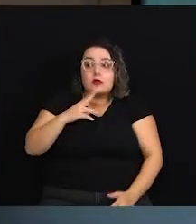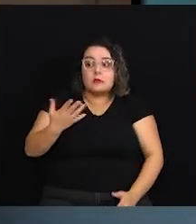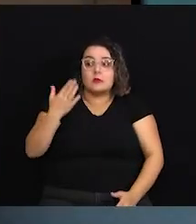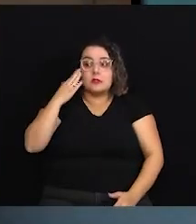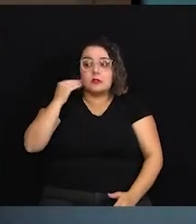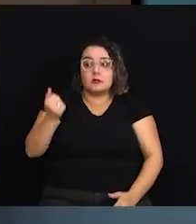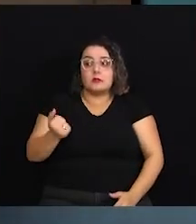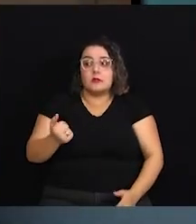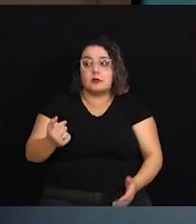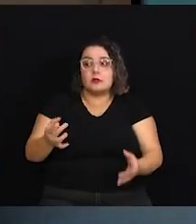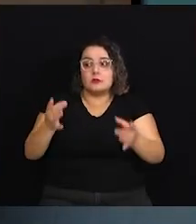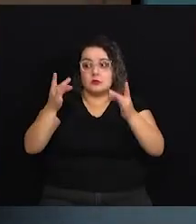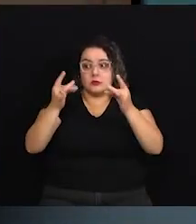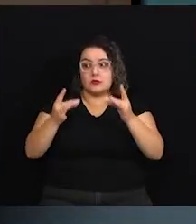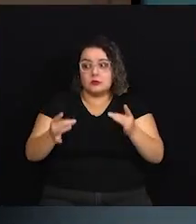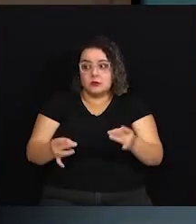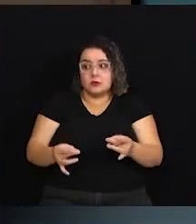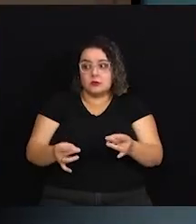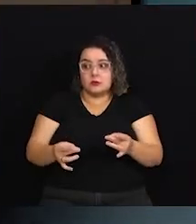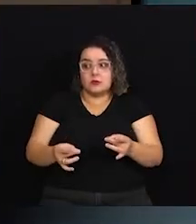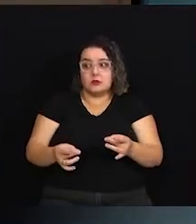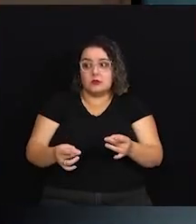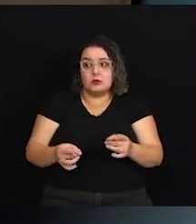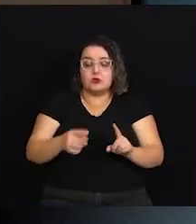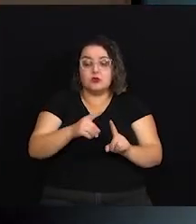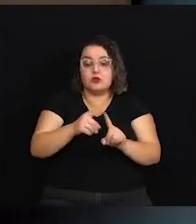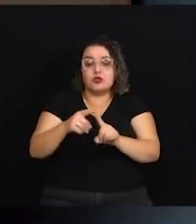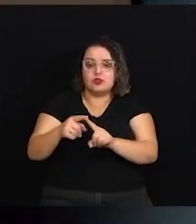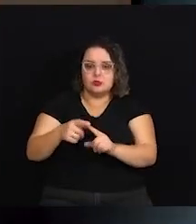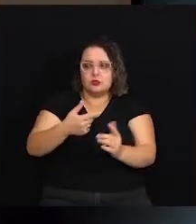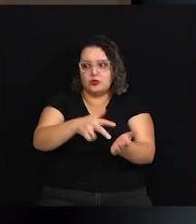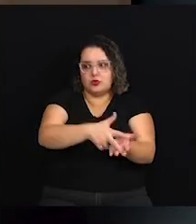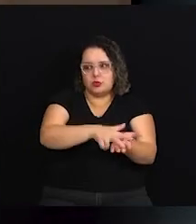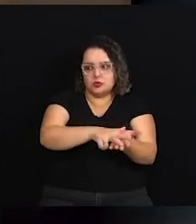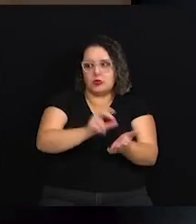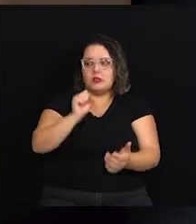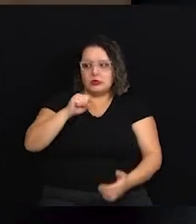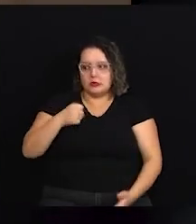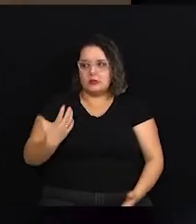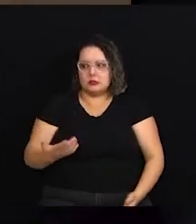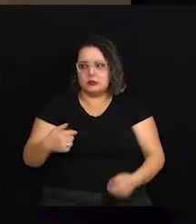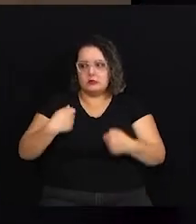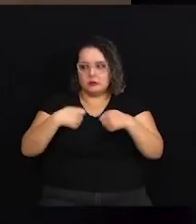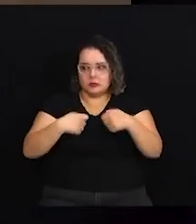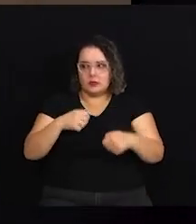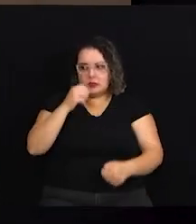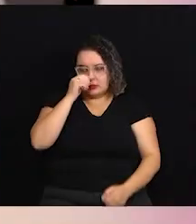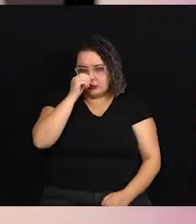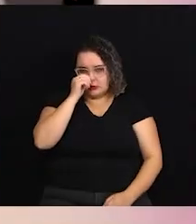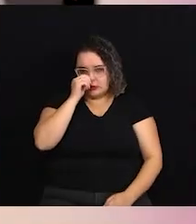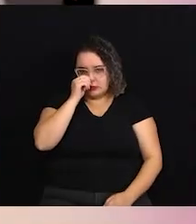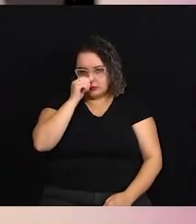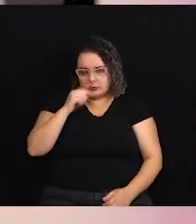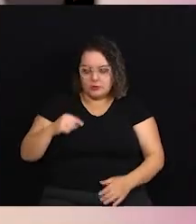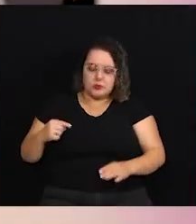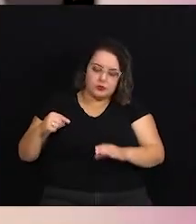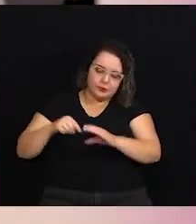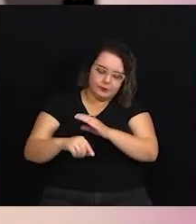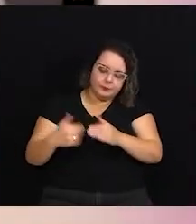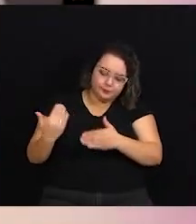das causas né e dos subtipos assepsia daí Sim nós precisamos avançar